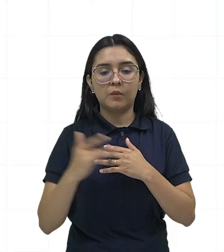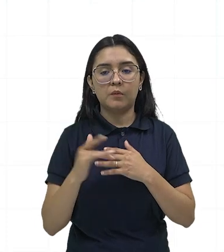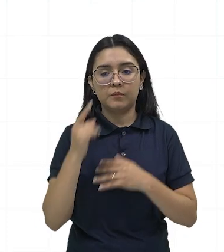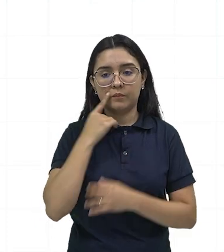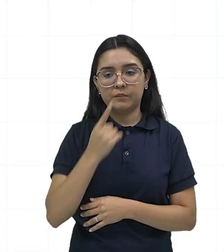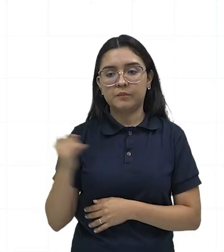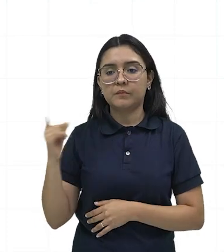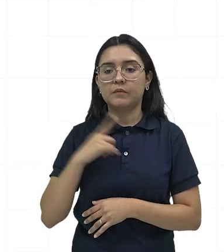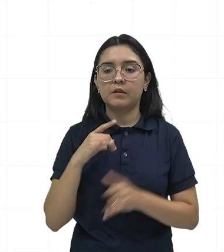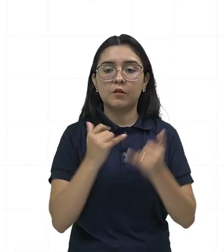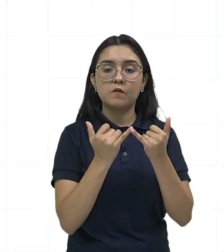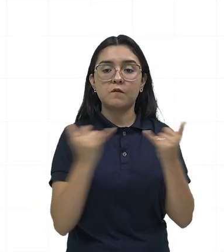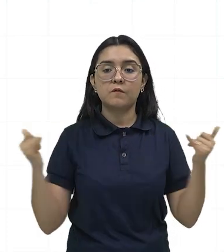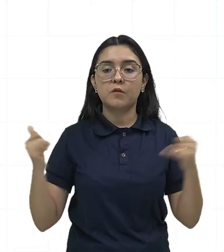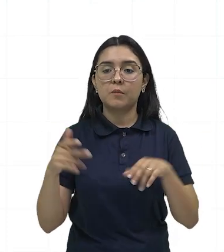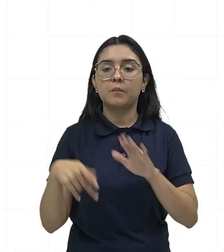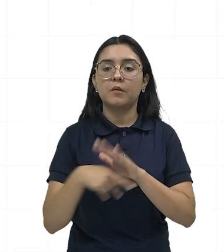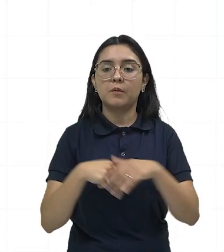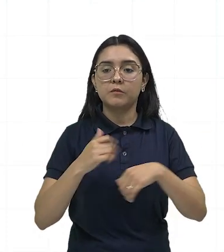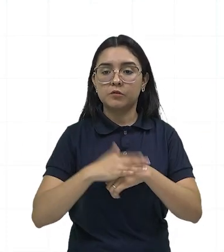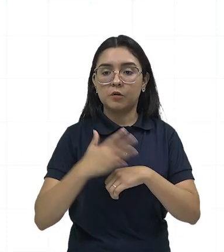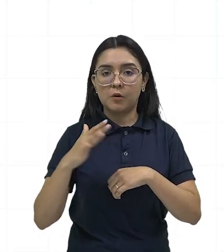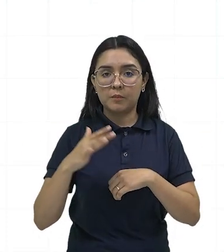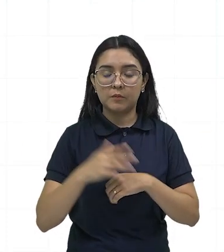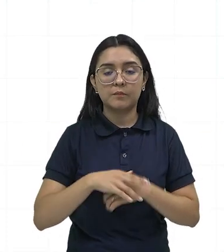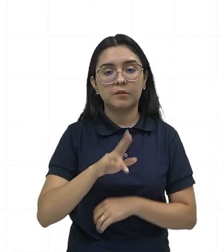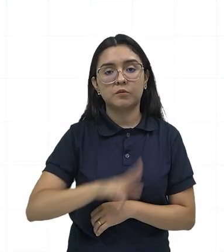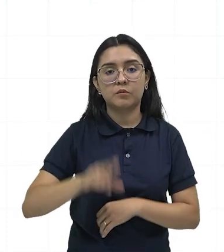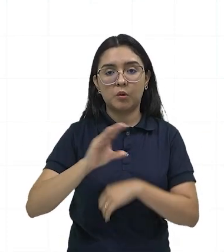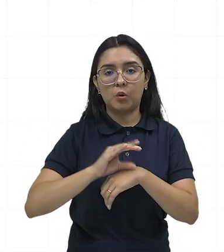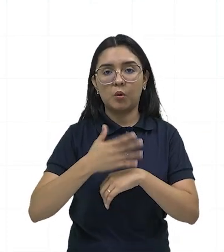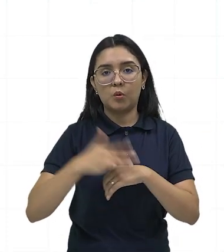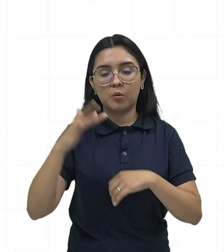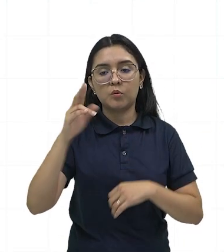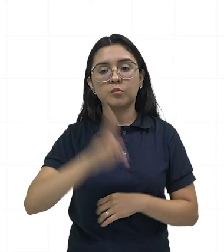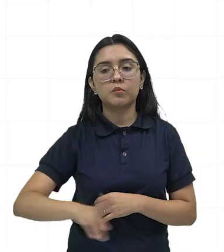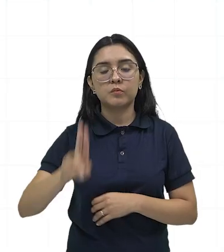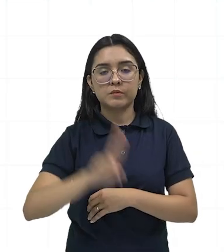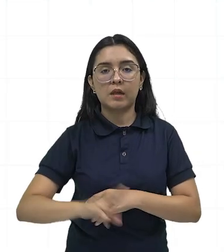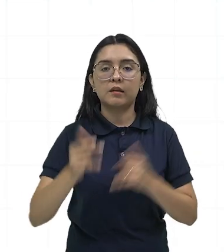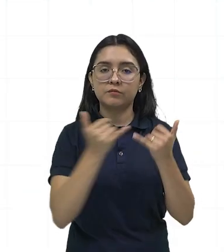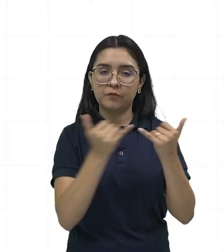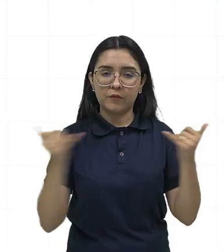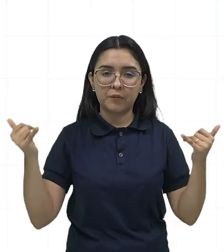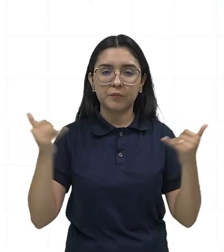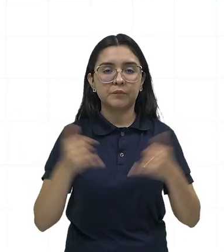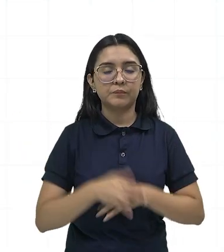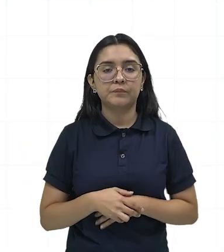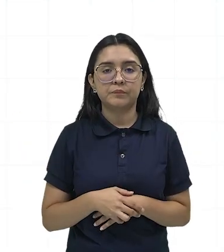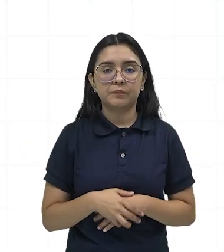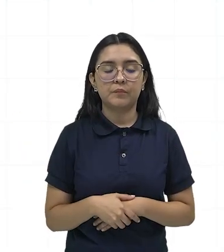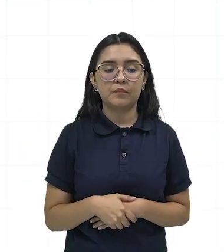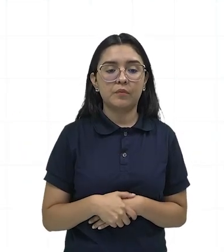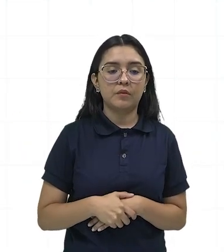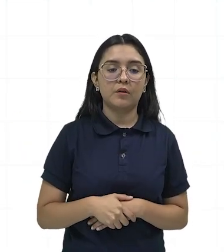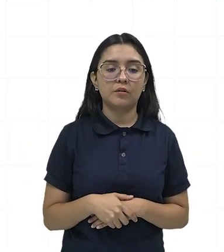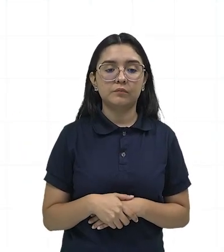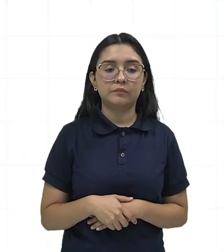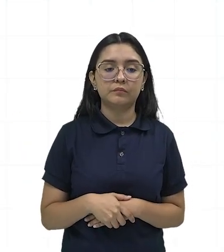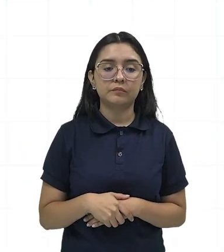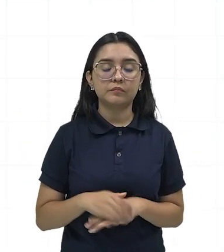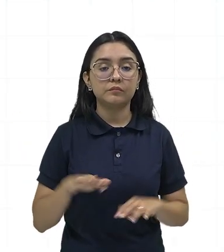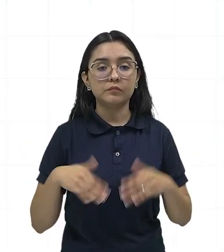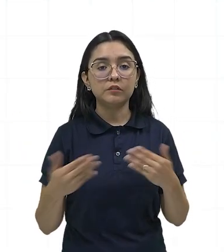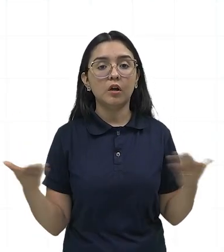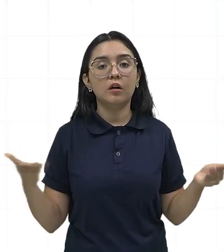de cobre, bastante utilizados, né, nessas redes que nós temos aí. Mas agora